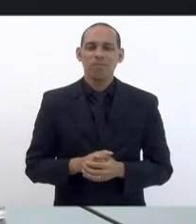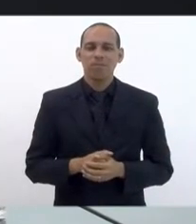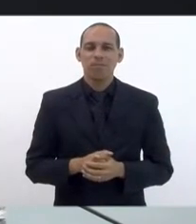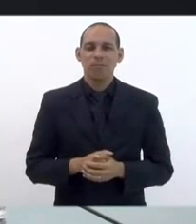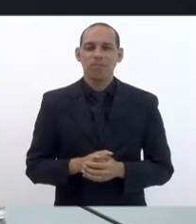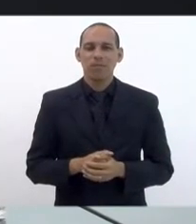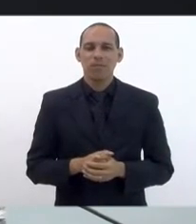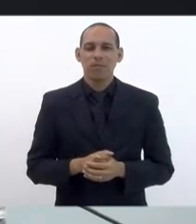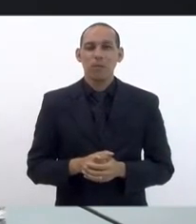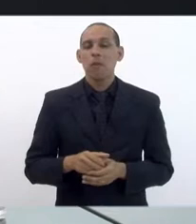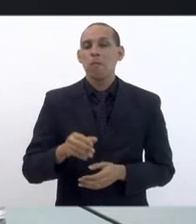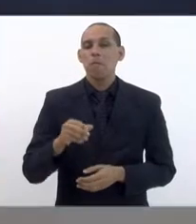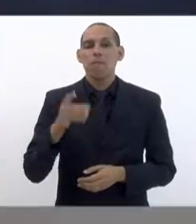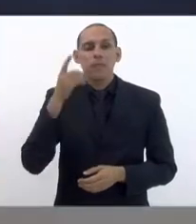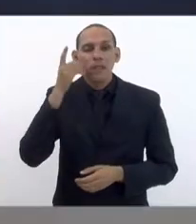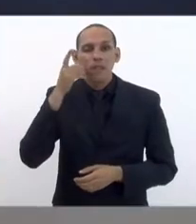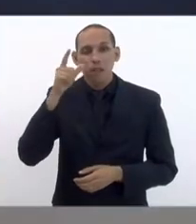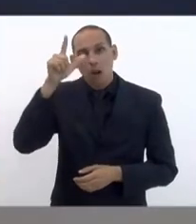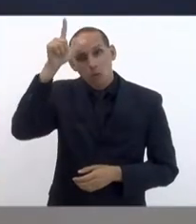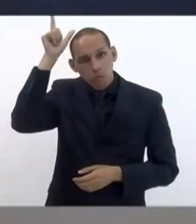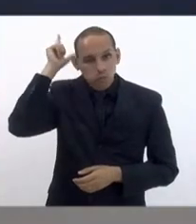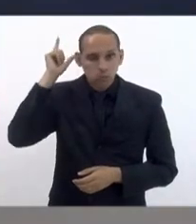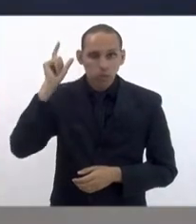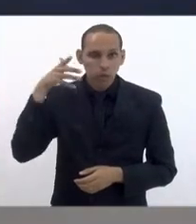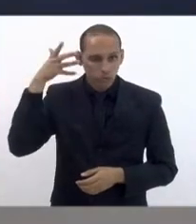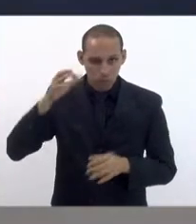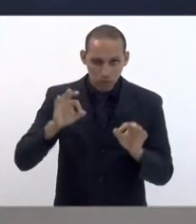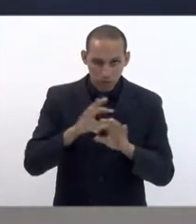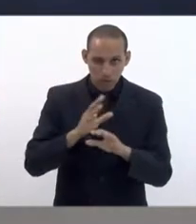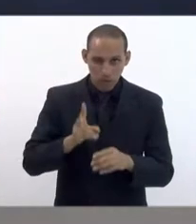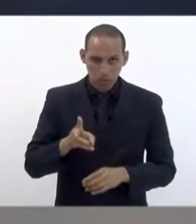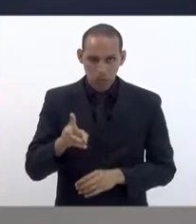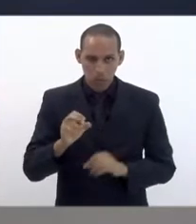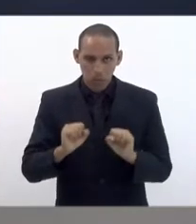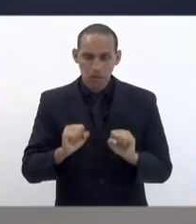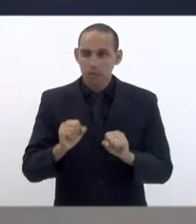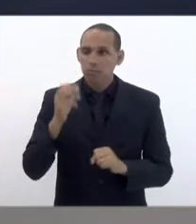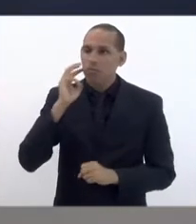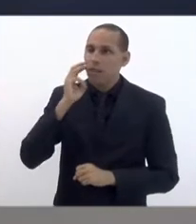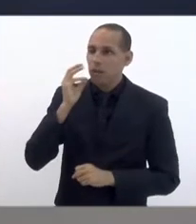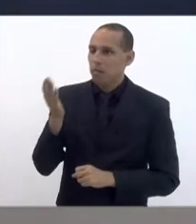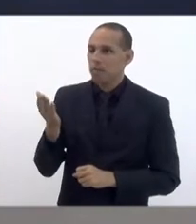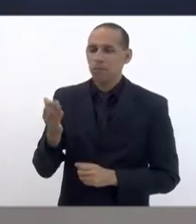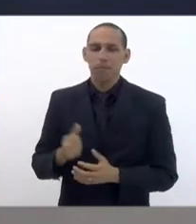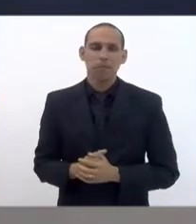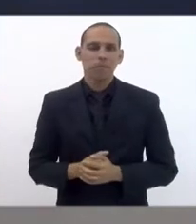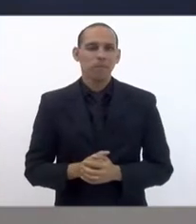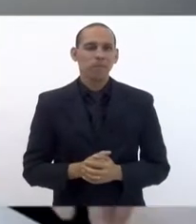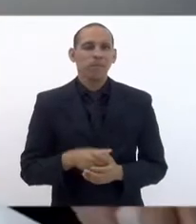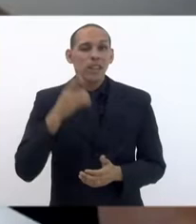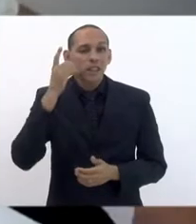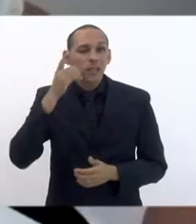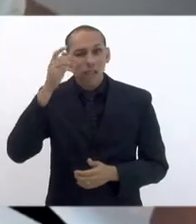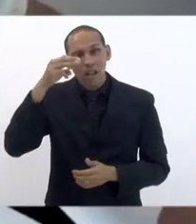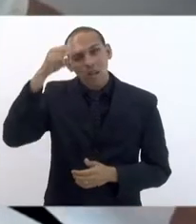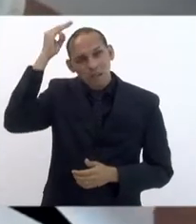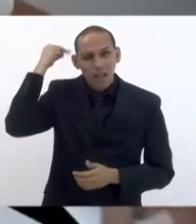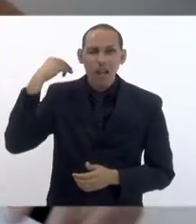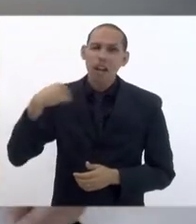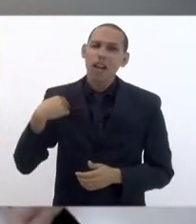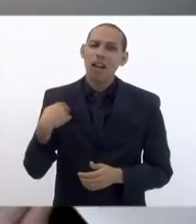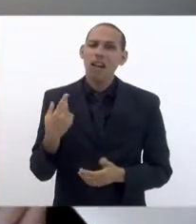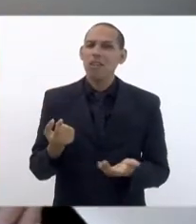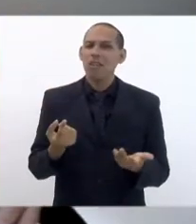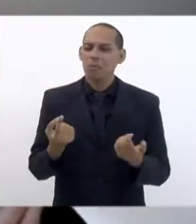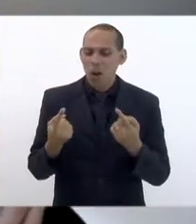3. Deputado Luiz Paulo, encerrou a discussão? Posso passar? Acho deputado Valdeck. Deputado Márcio Pacheco, eu tenho divergência quanto a